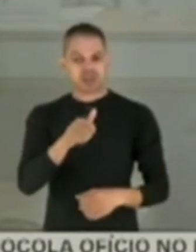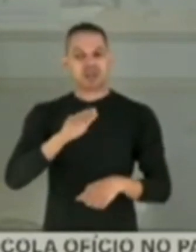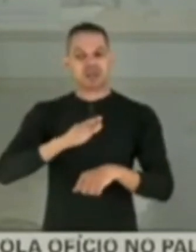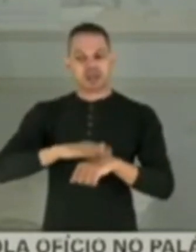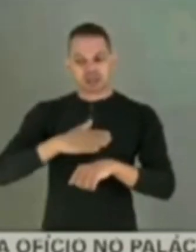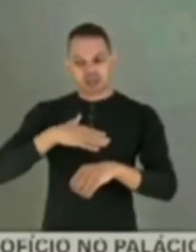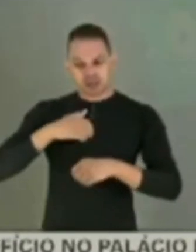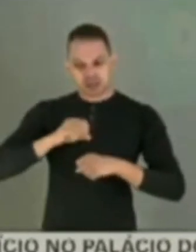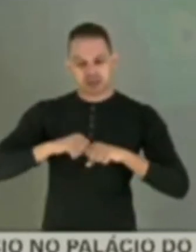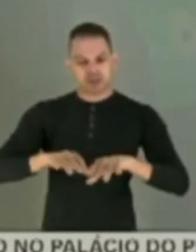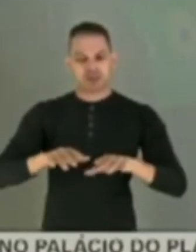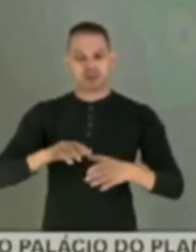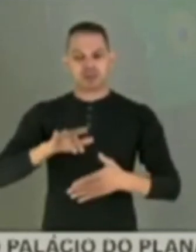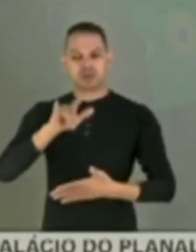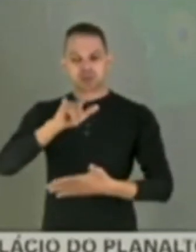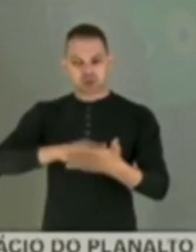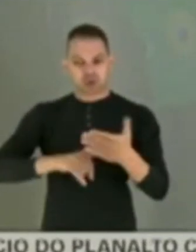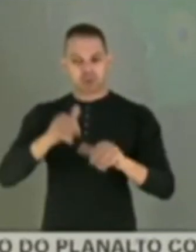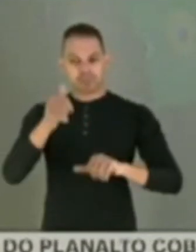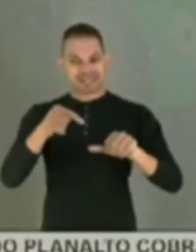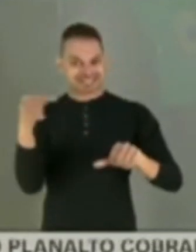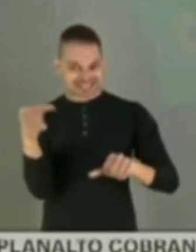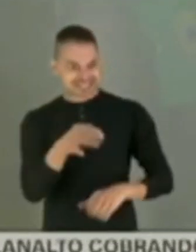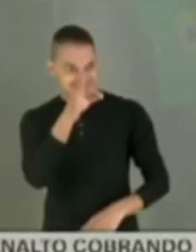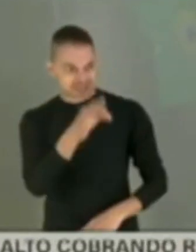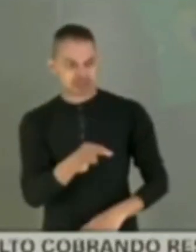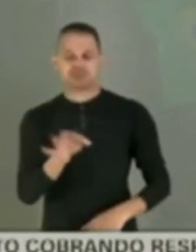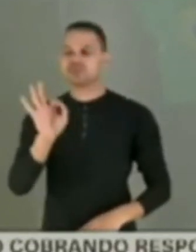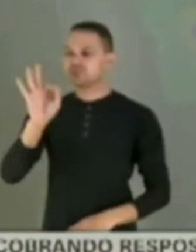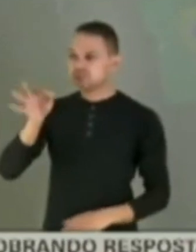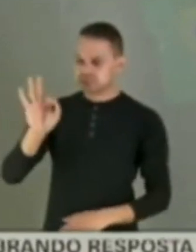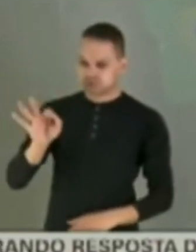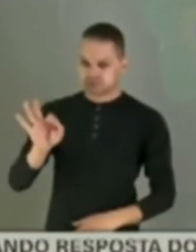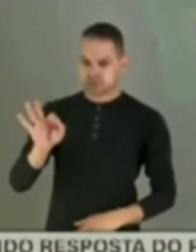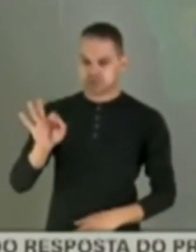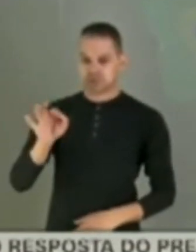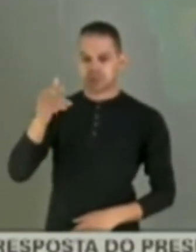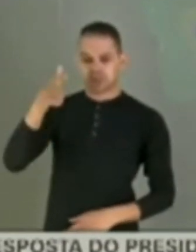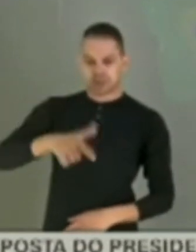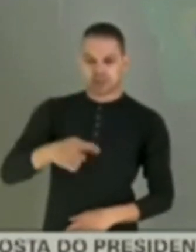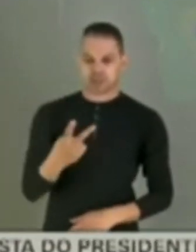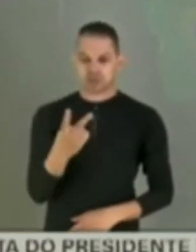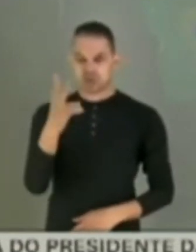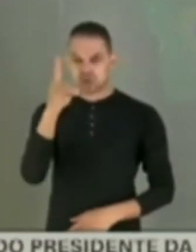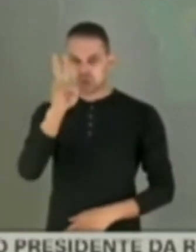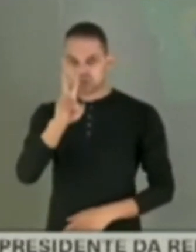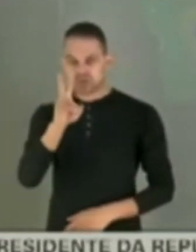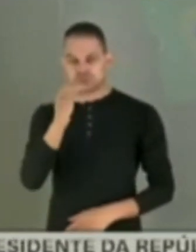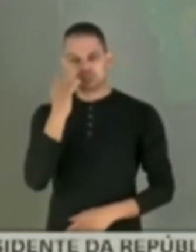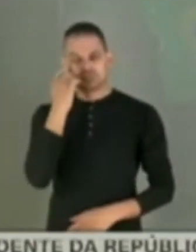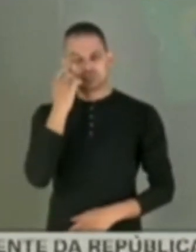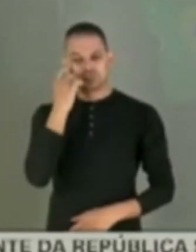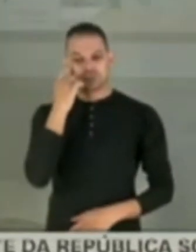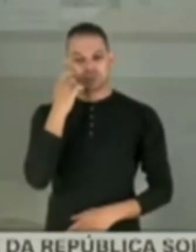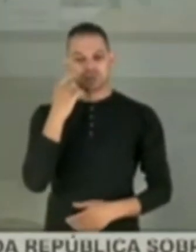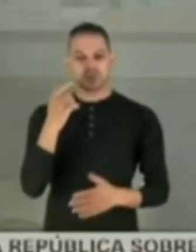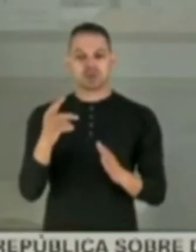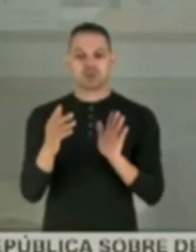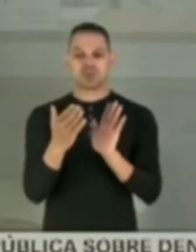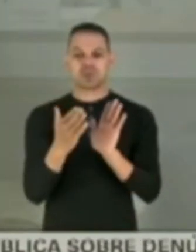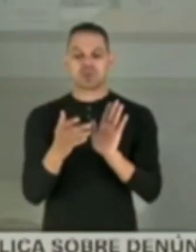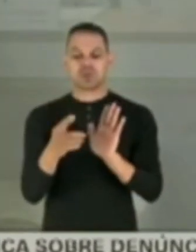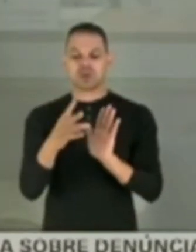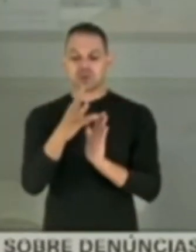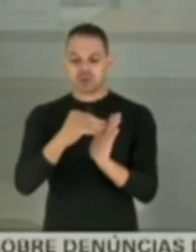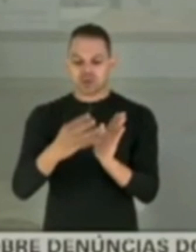Então, o analisado foi esse. O que eu disponibilizei. Perfeito. Para o senhor, e mais duas outras versões. Só para ficar claro,